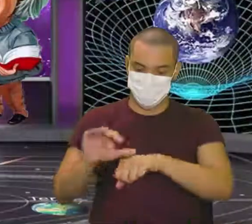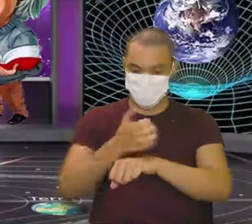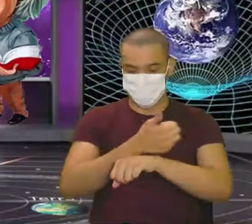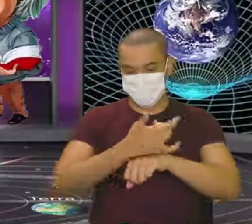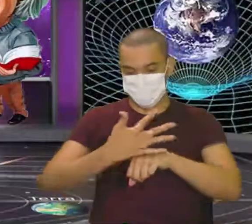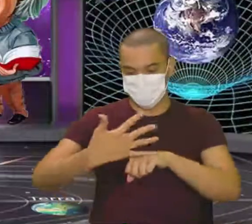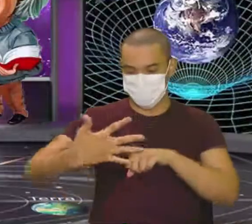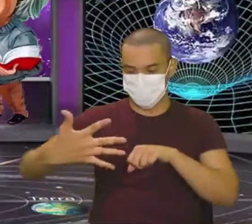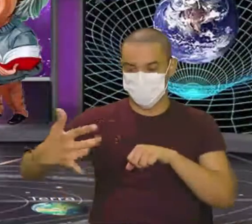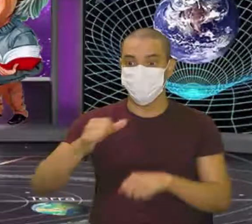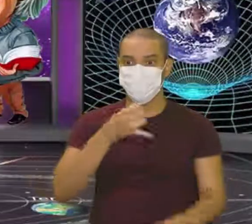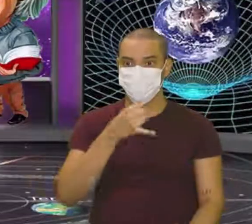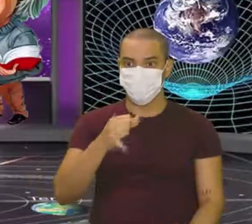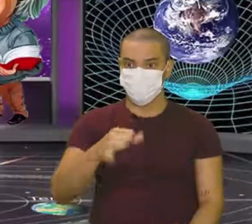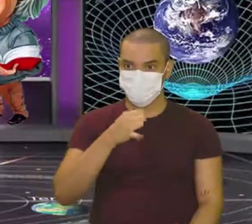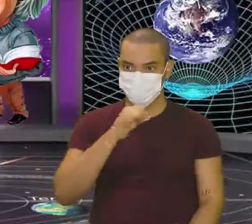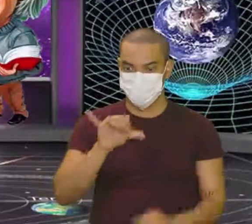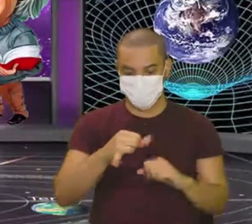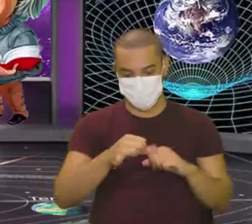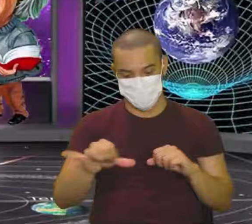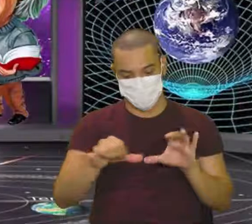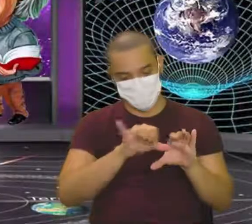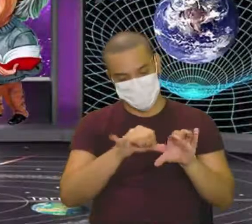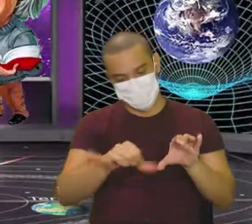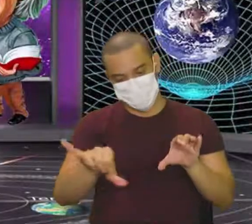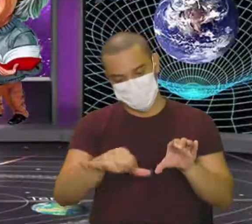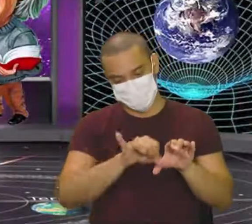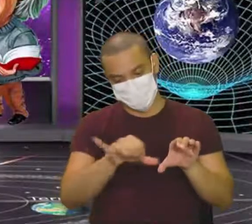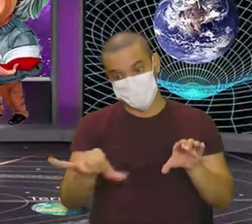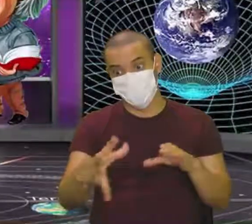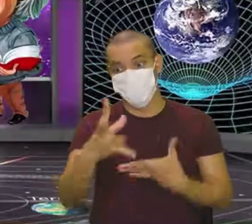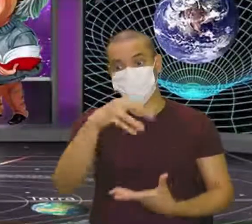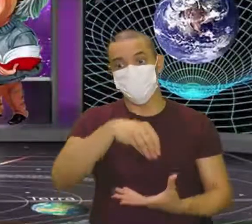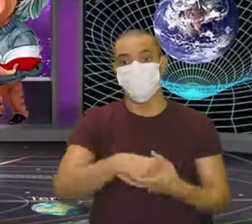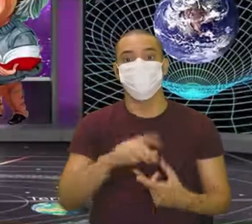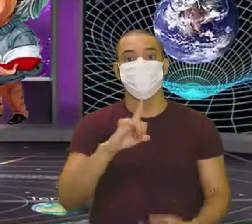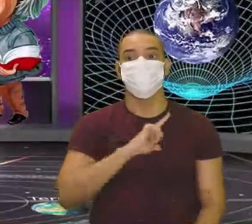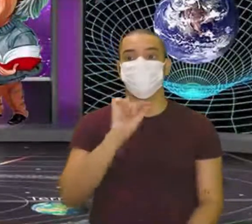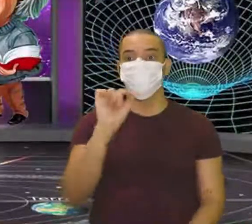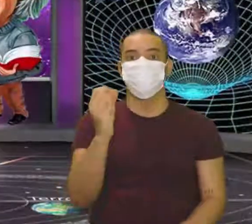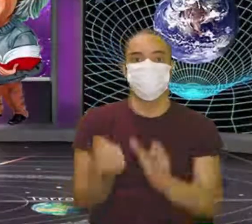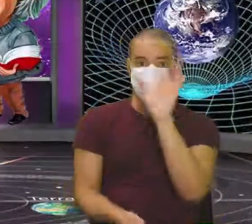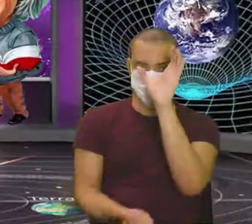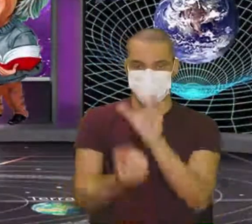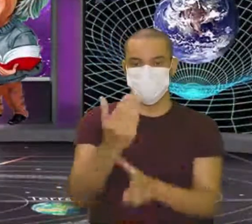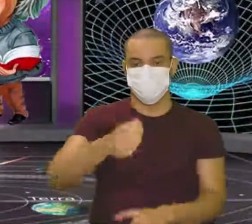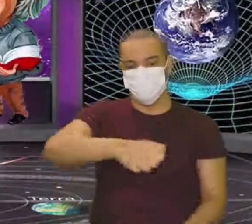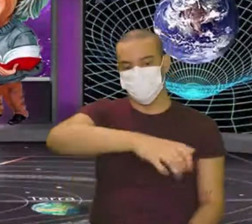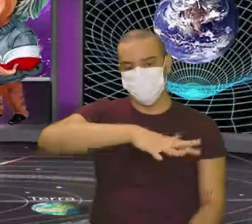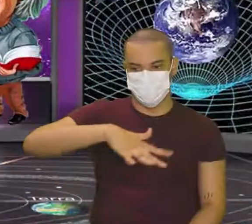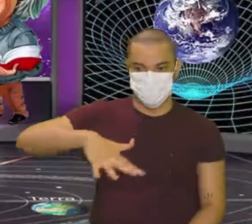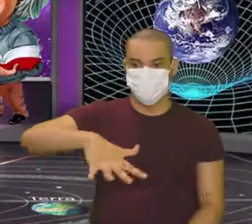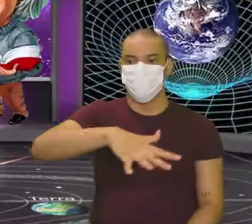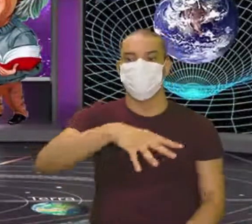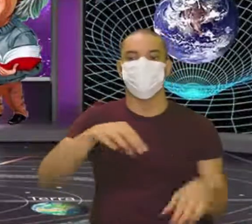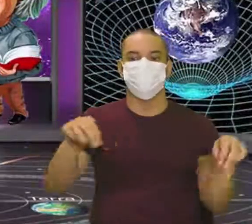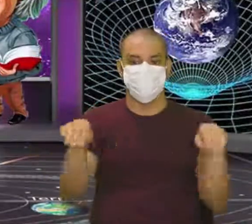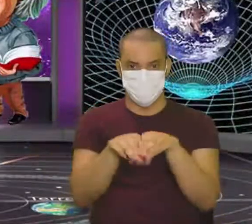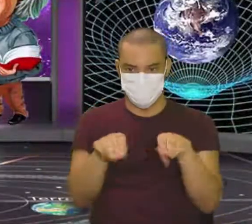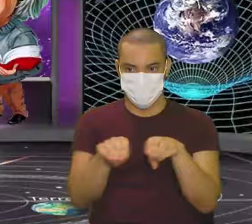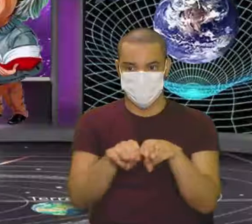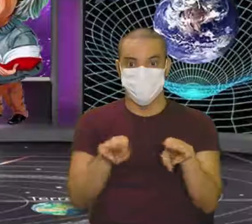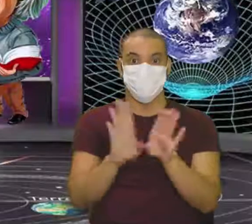por corrente elétrica, ali ao redor daquele condutor, a gente vai ter a criação de um campo magnético. Enquanto estiver